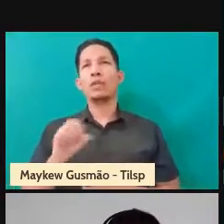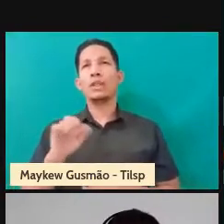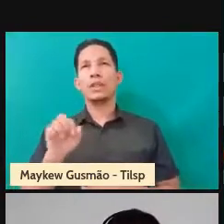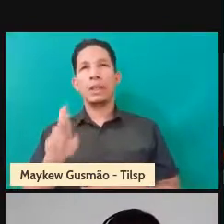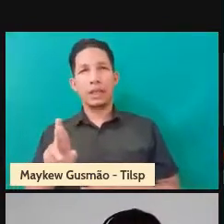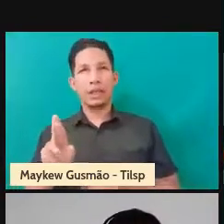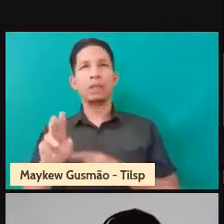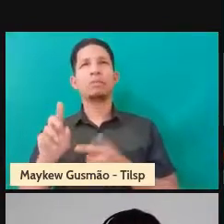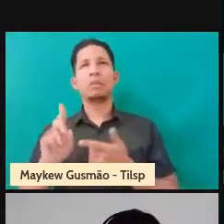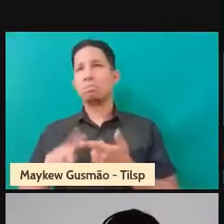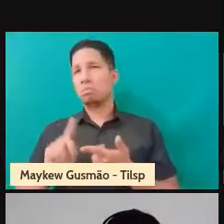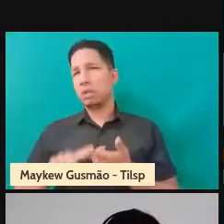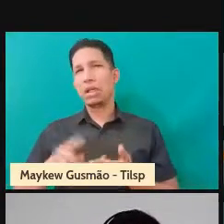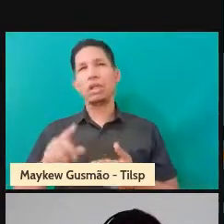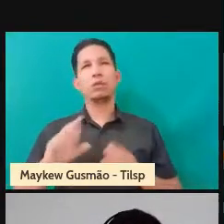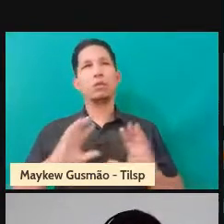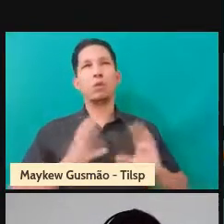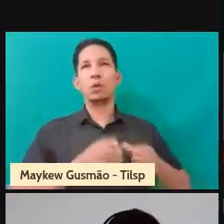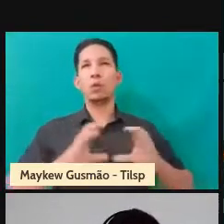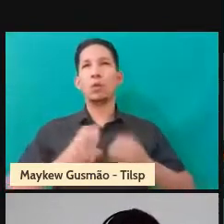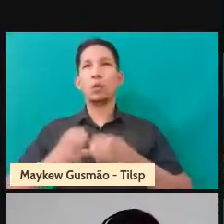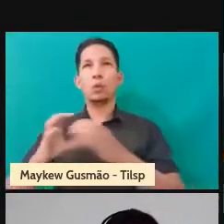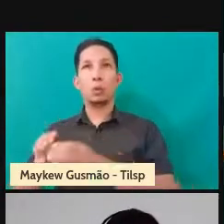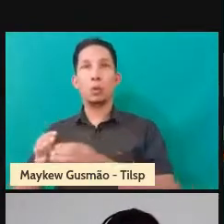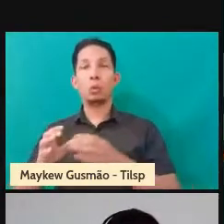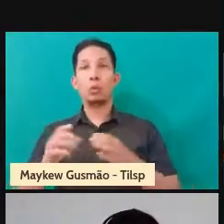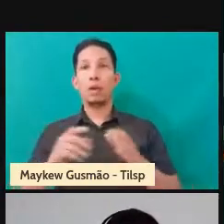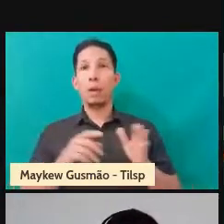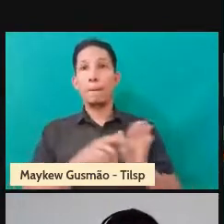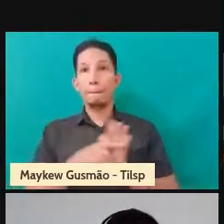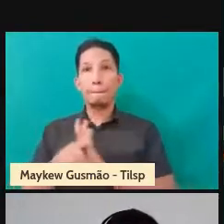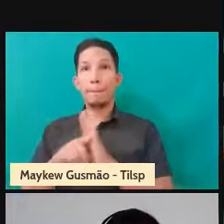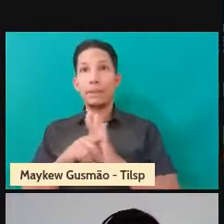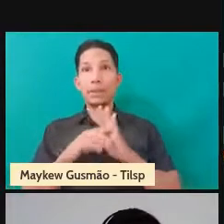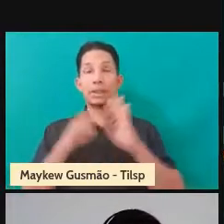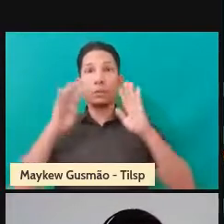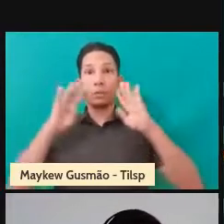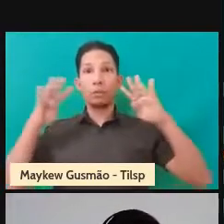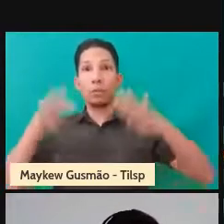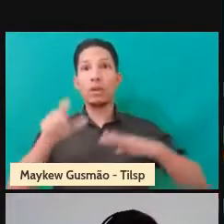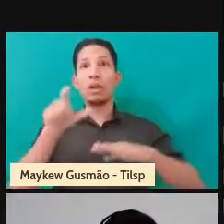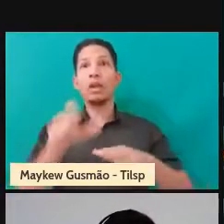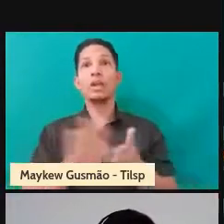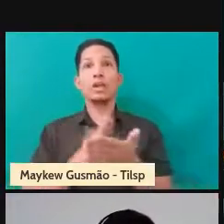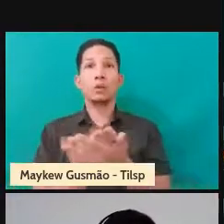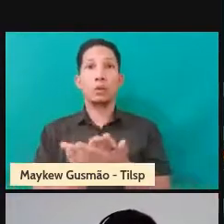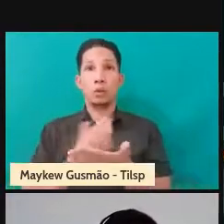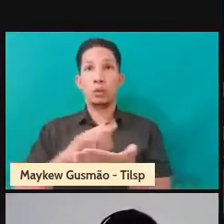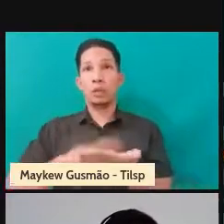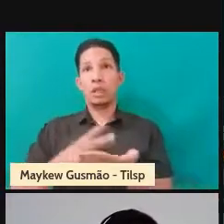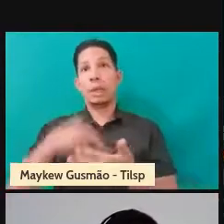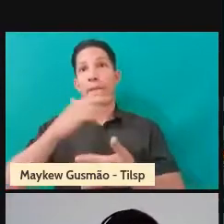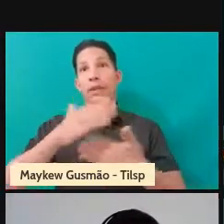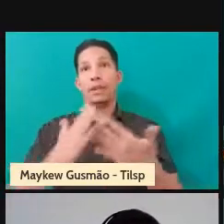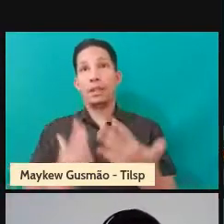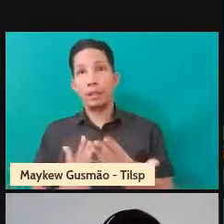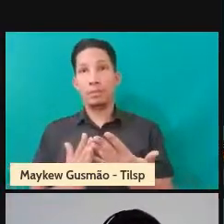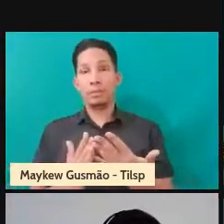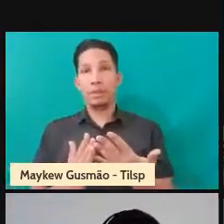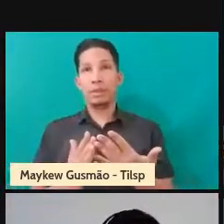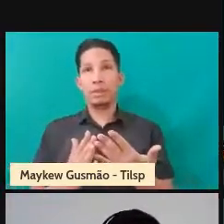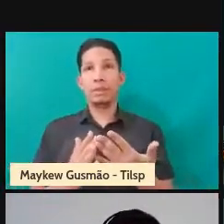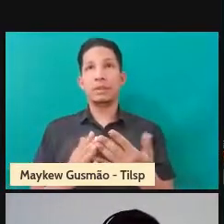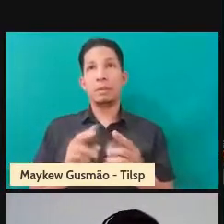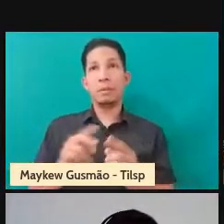a gente tem diferentes grupos olhando para a atuação do tradutor e intérprete de língua de sinais a partir da perspectiva